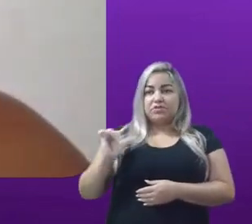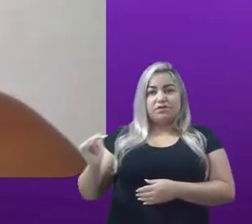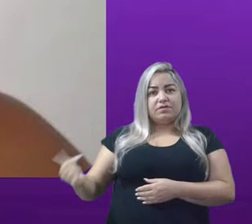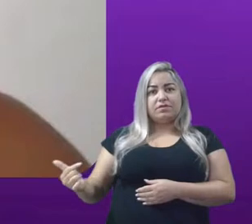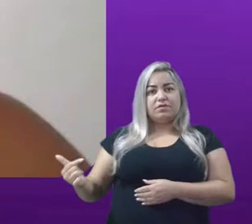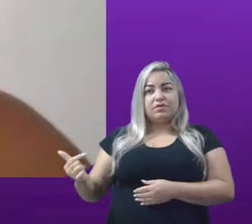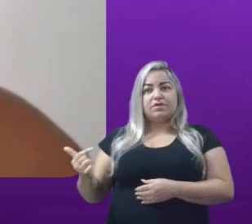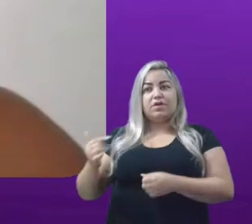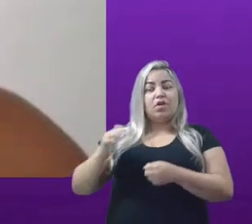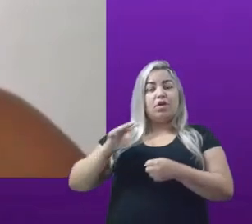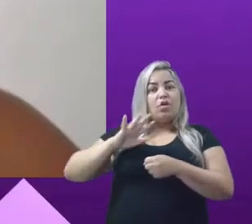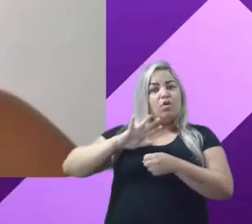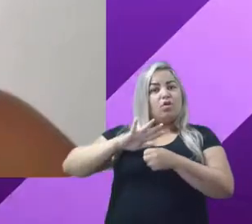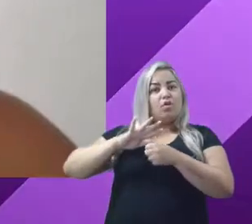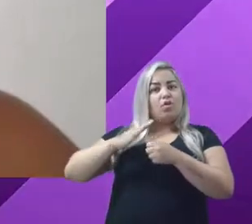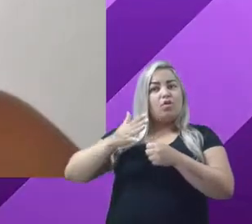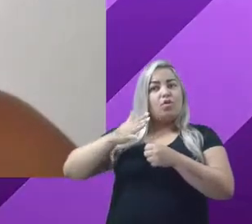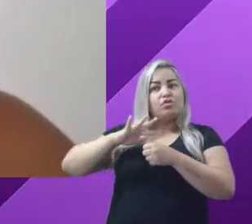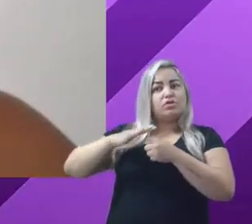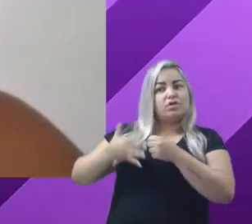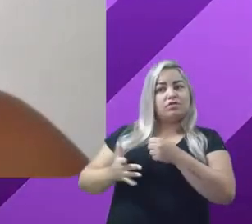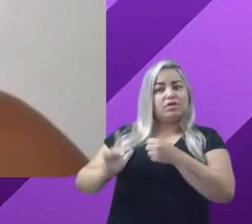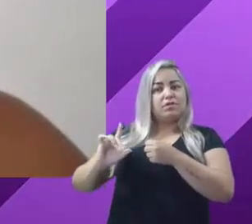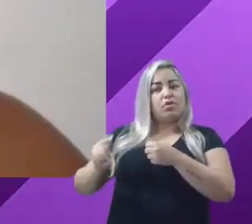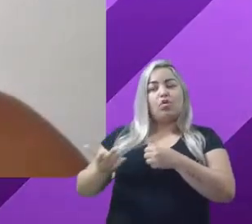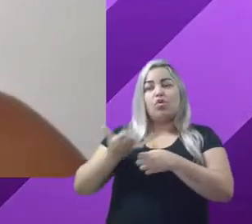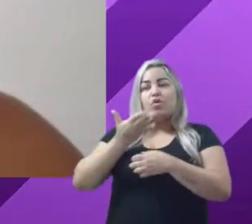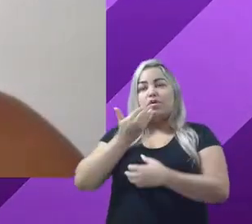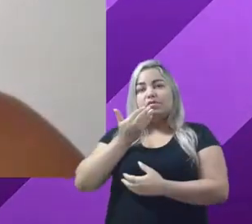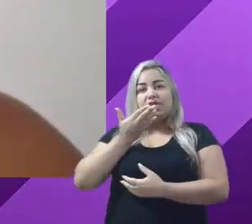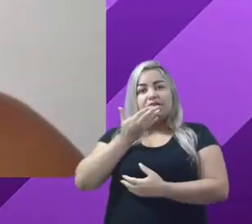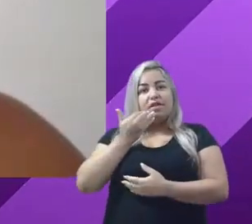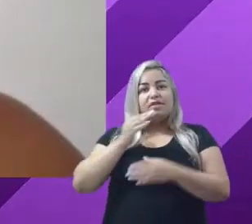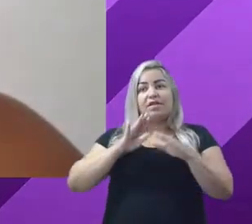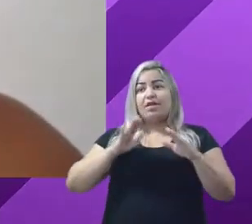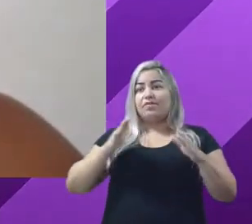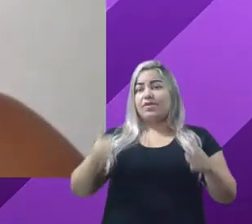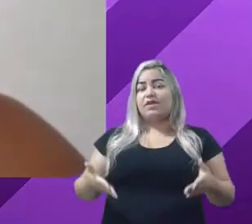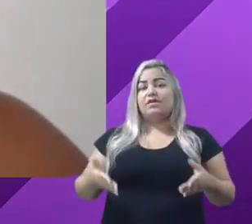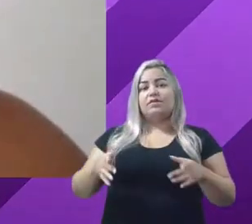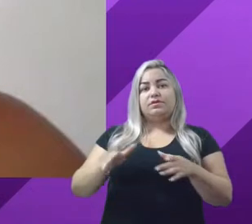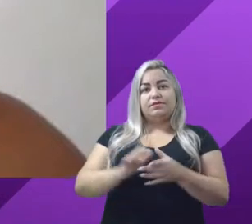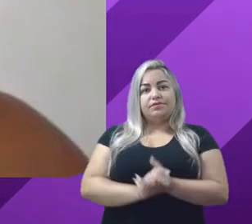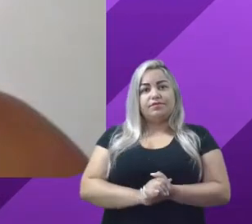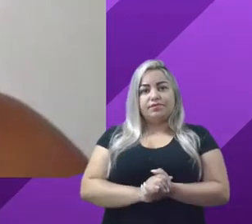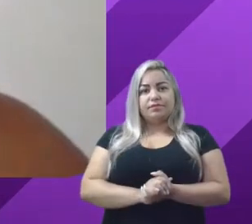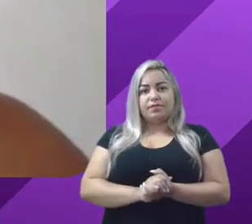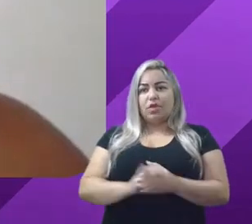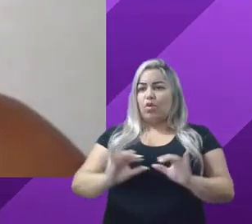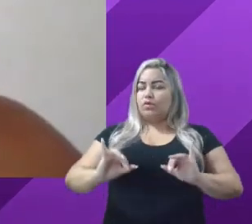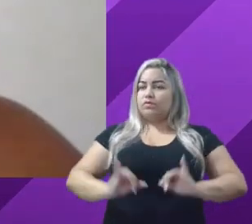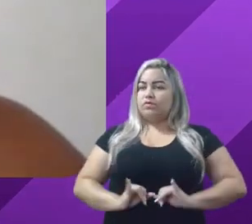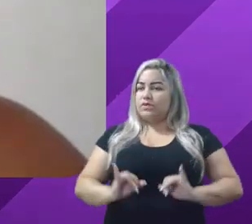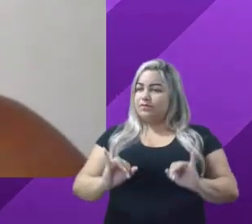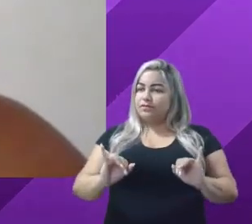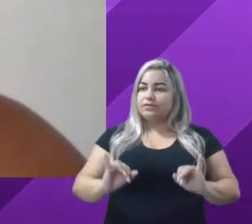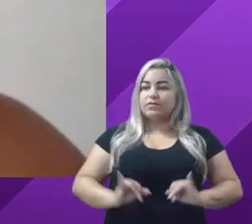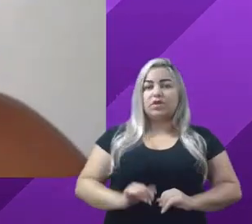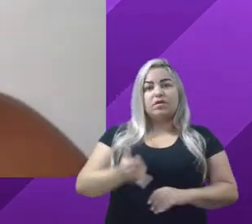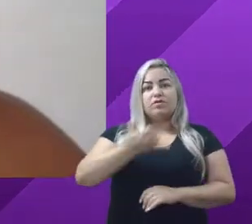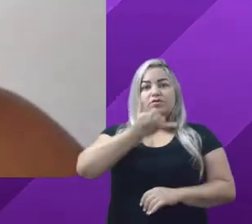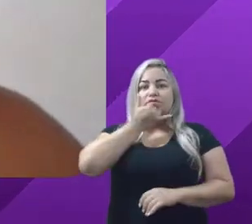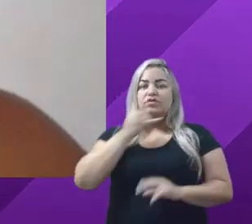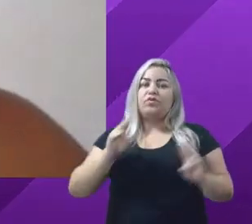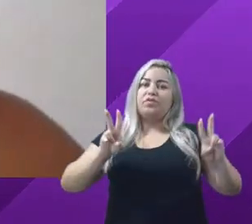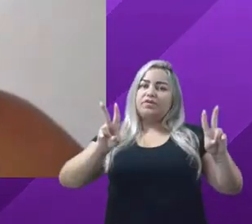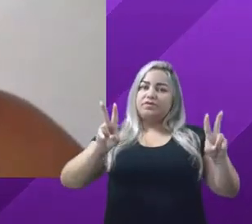esgotamento sanitário, que a gente não tem comida na mesa, que a gente passa o pão que o diabo amassou. Desculpe a expressão, desculpe a